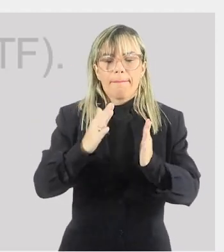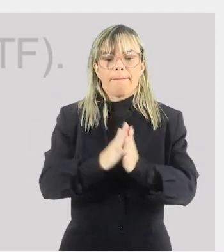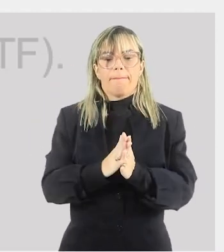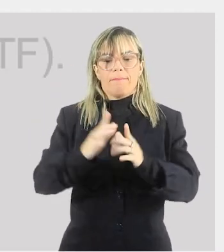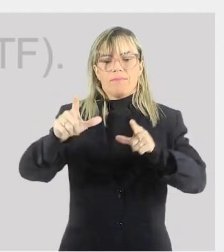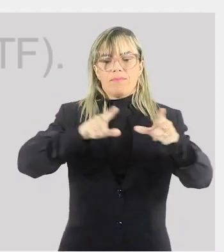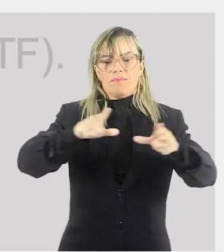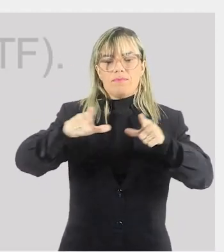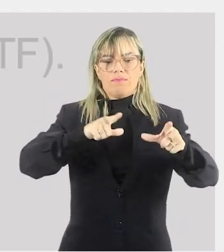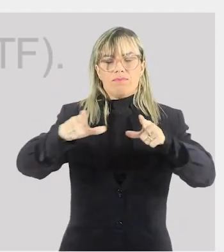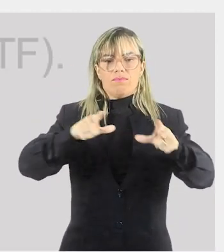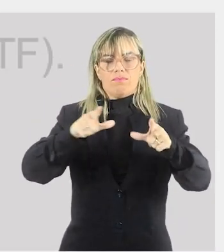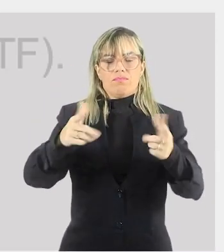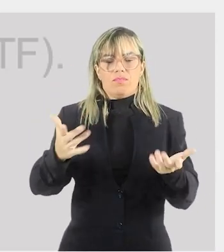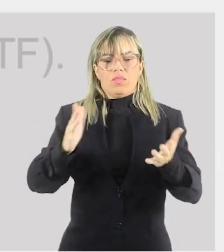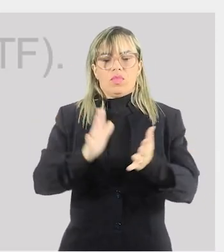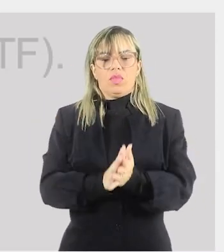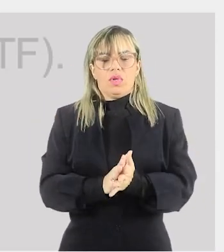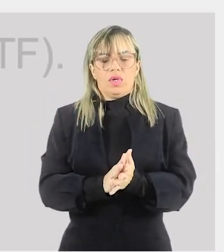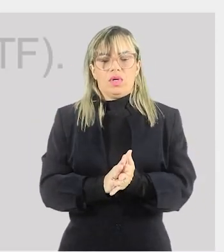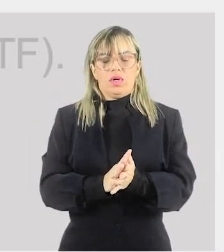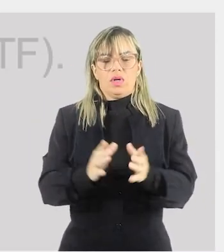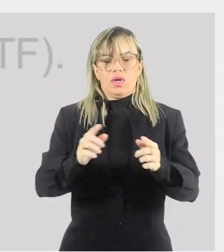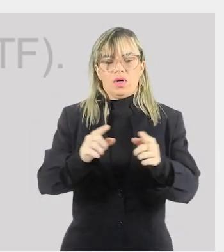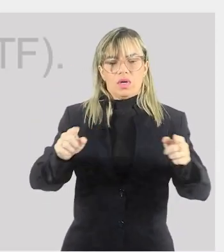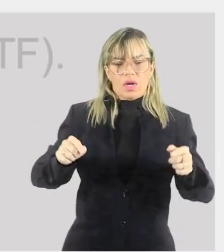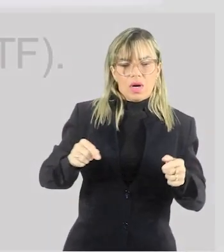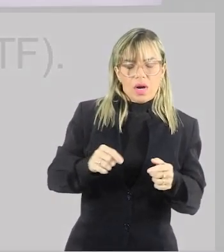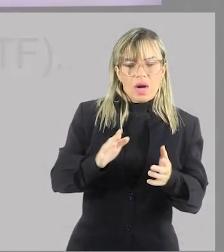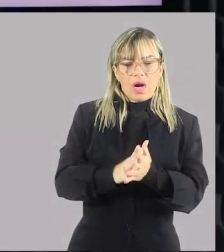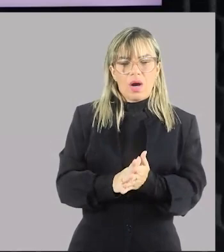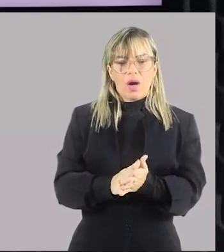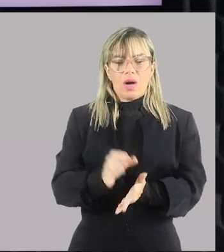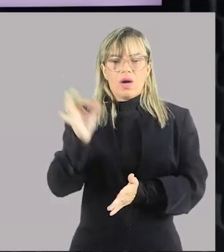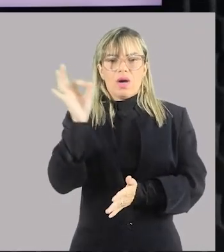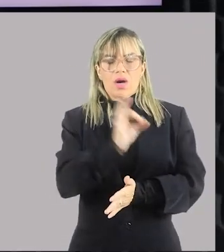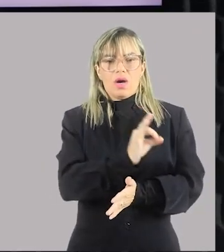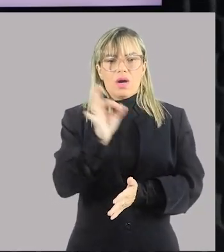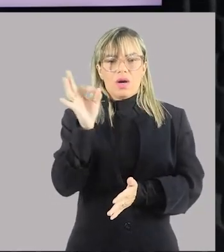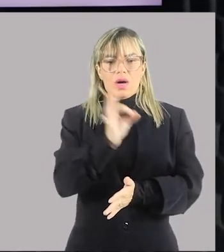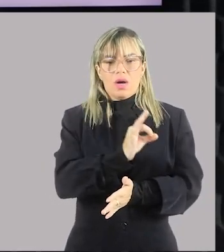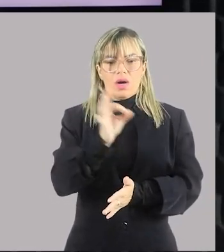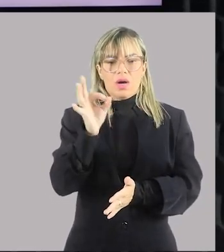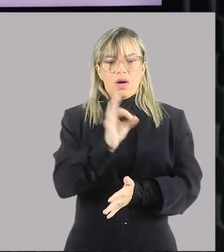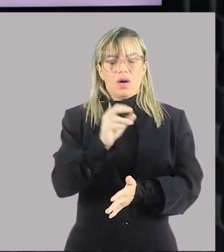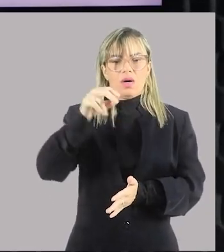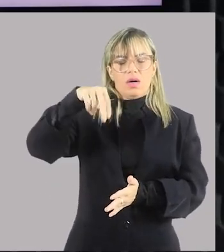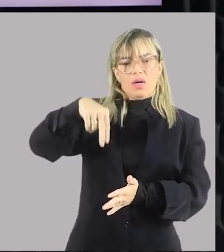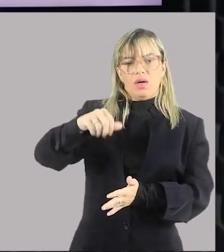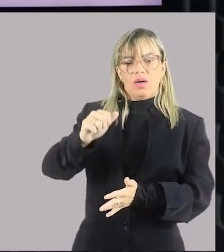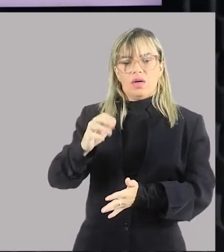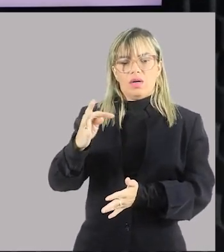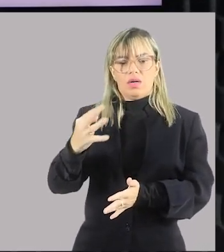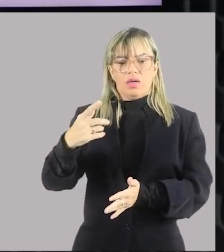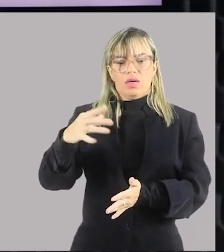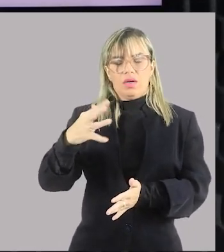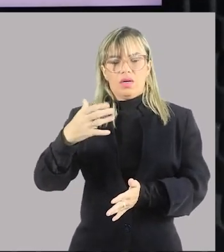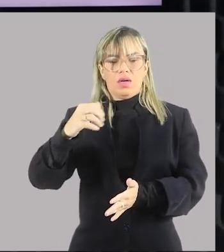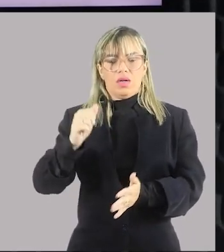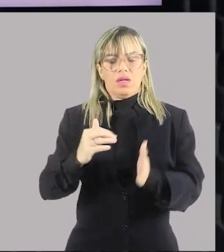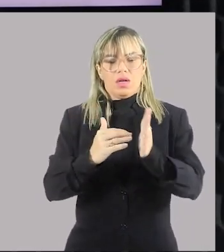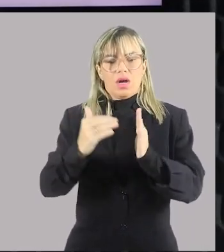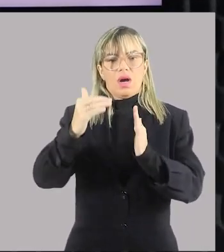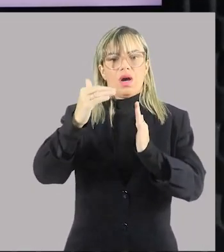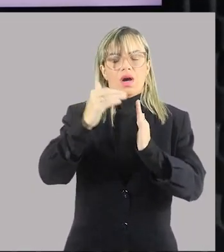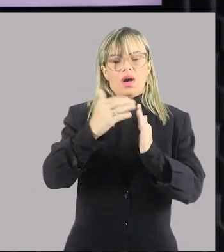um boom de crescimento demográfico. Taxa de natalidade alta, mas em compensação a taxa de mortalidade